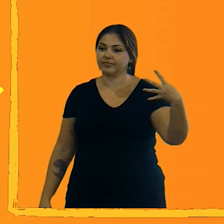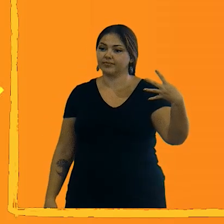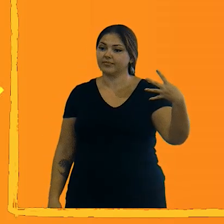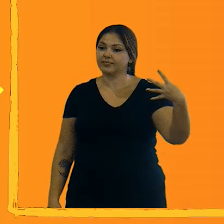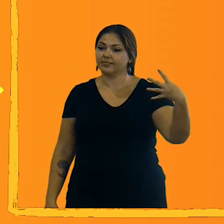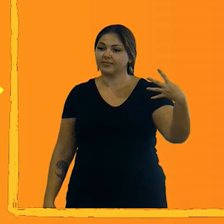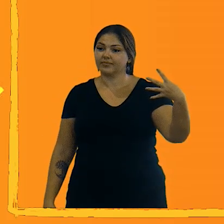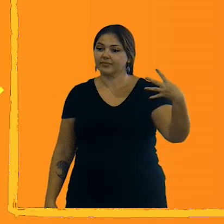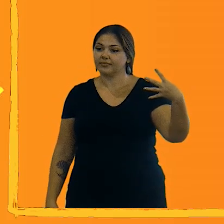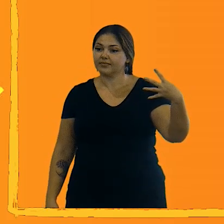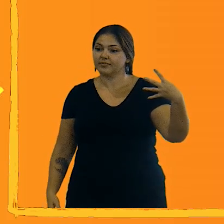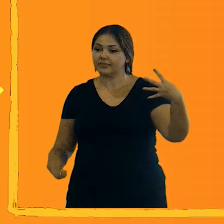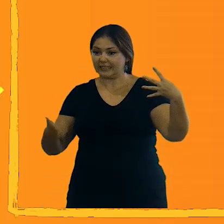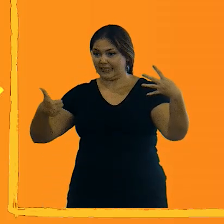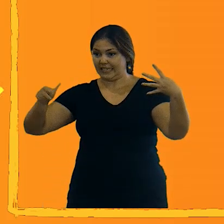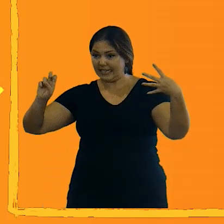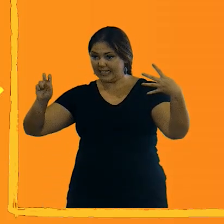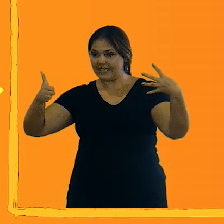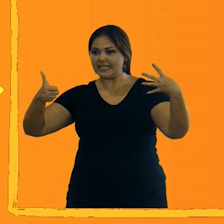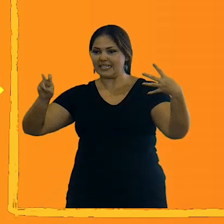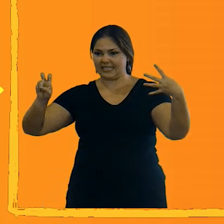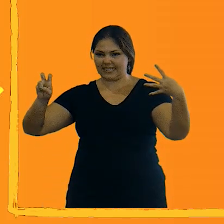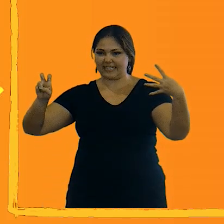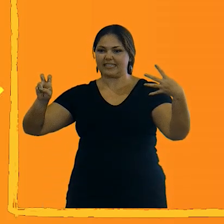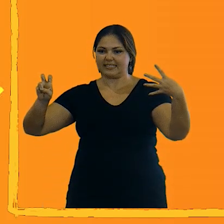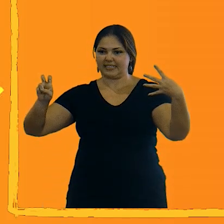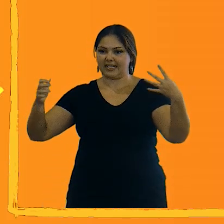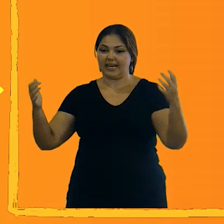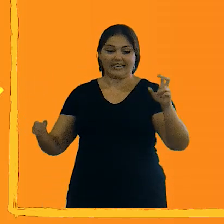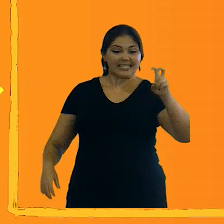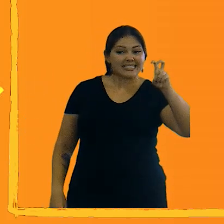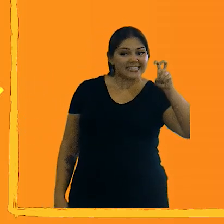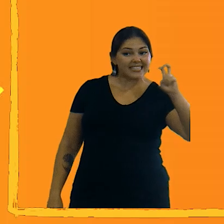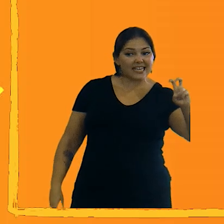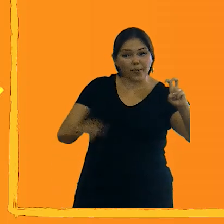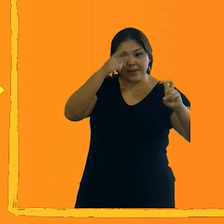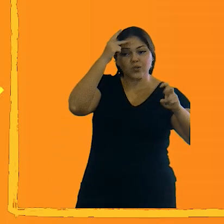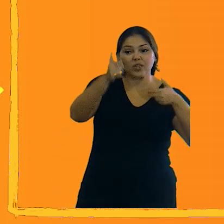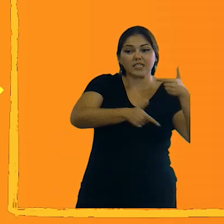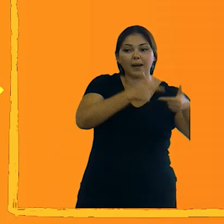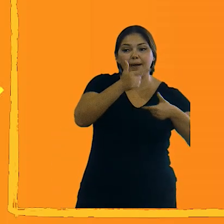qu vai 15 se eu tiver agora cinco